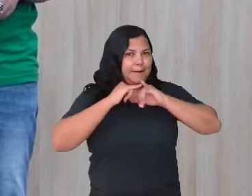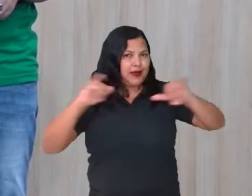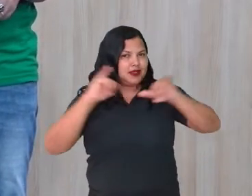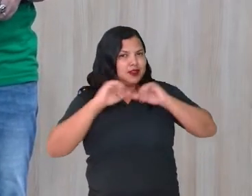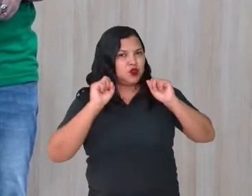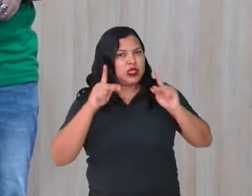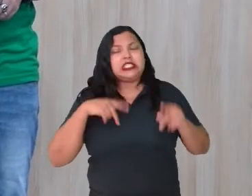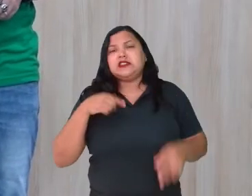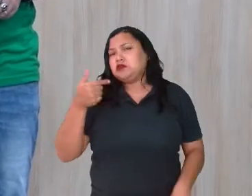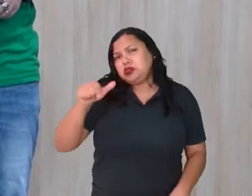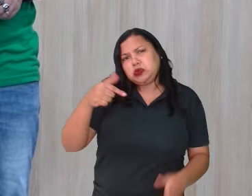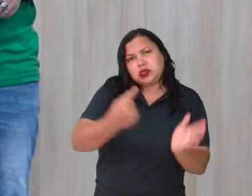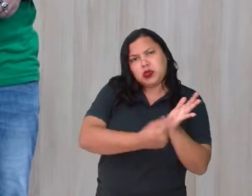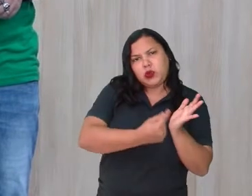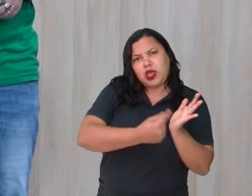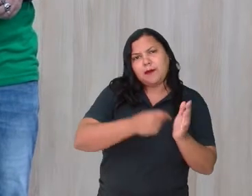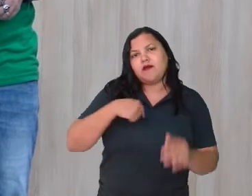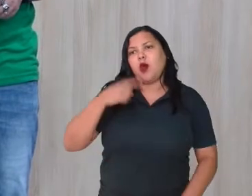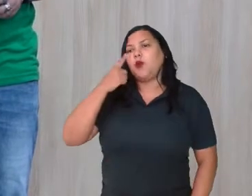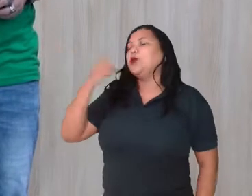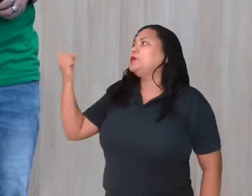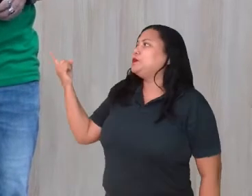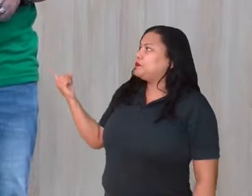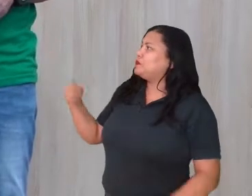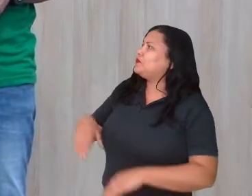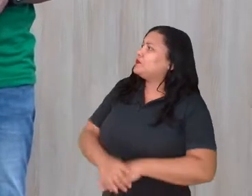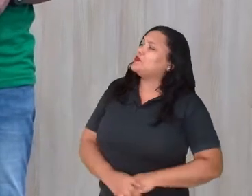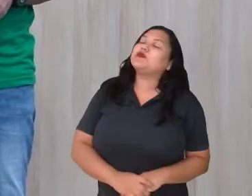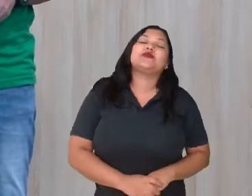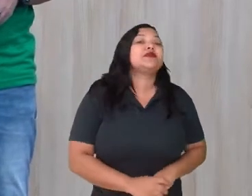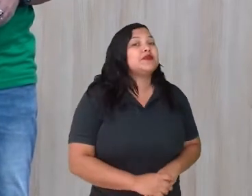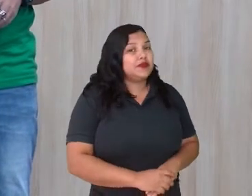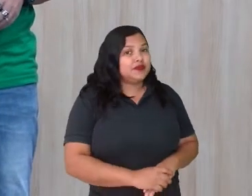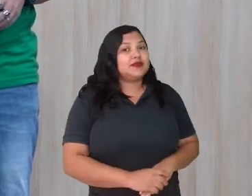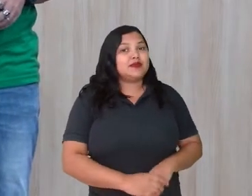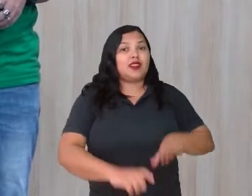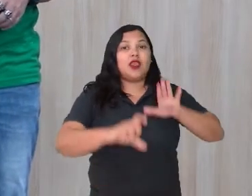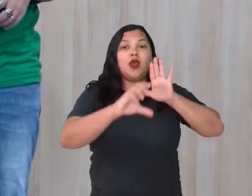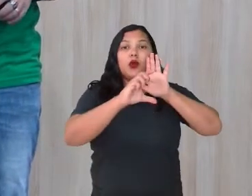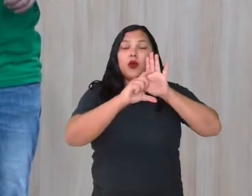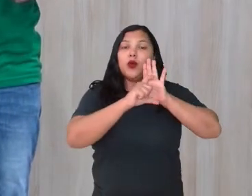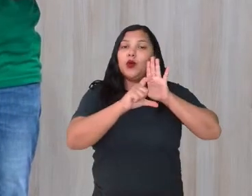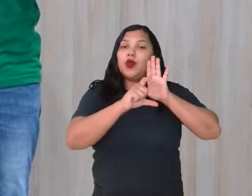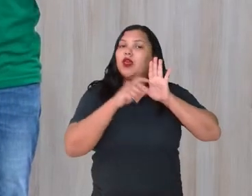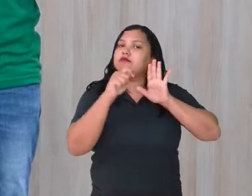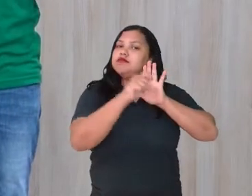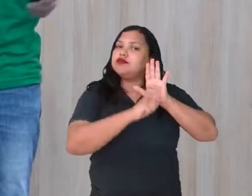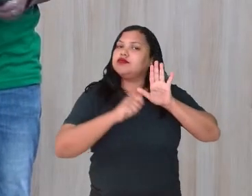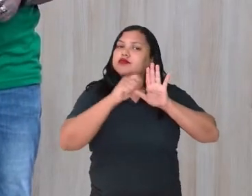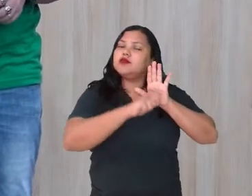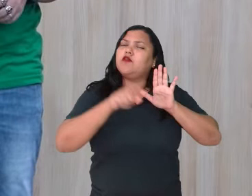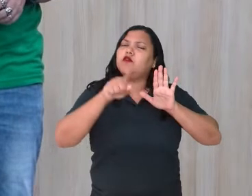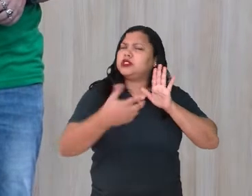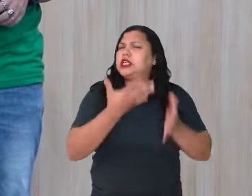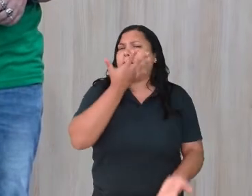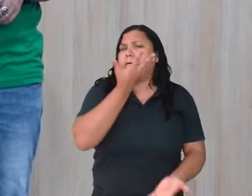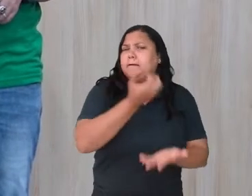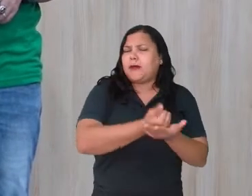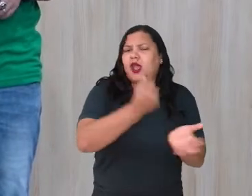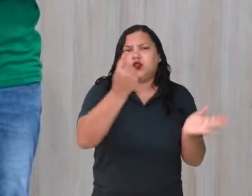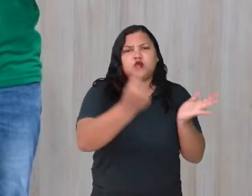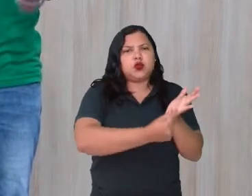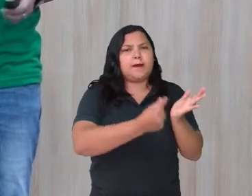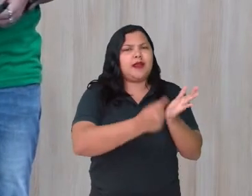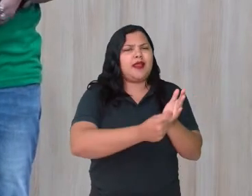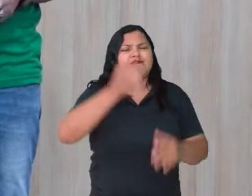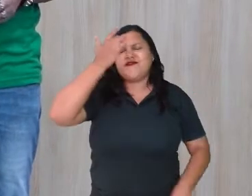não tem o nosso aplicativo, vai aparecer aí na tela o QR Code para você instalar o aplicativo, super fácil de você instalar, tá certo?